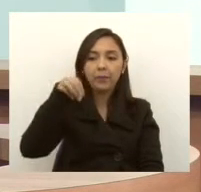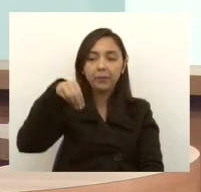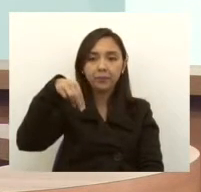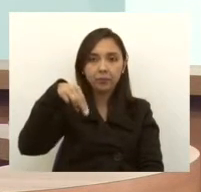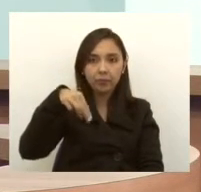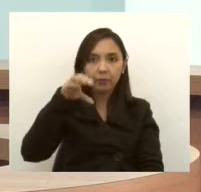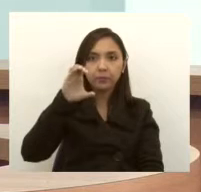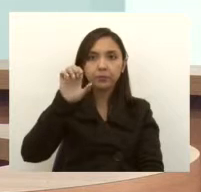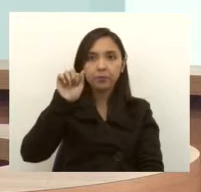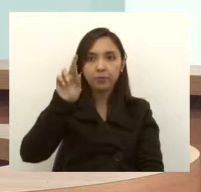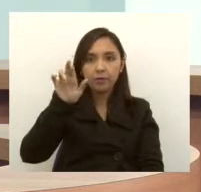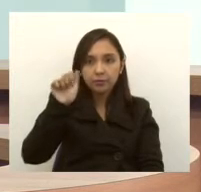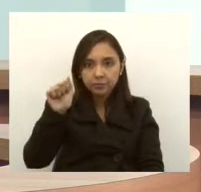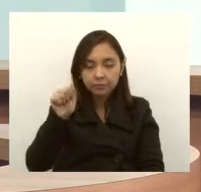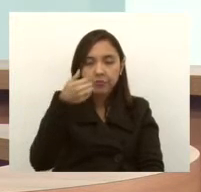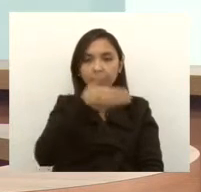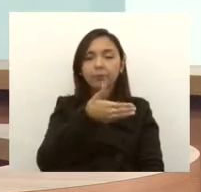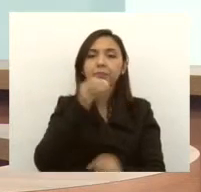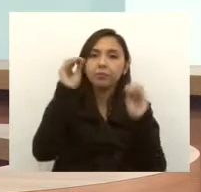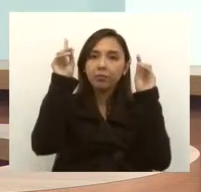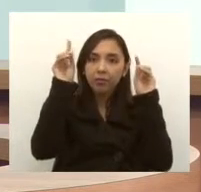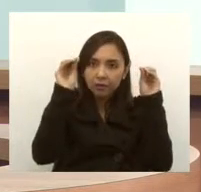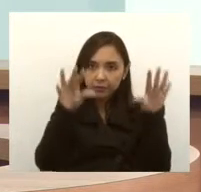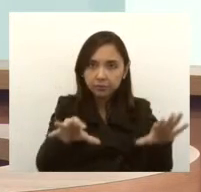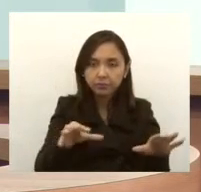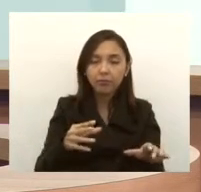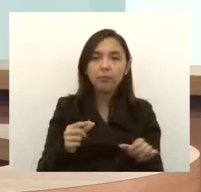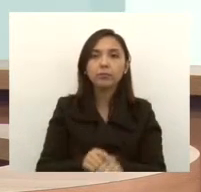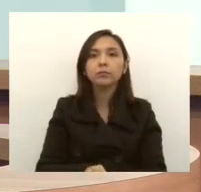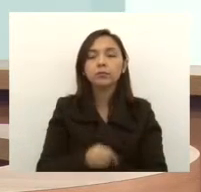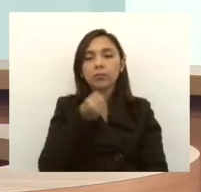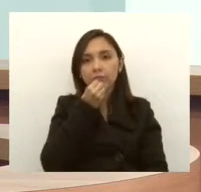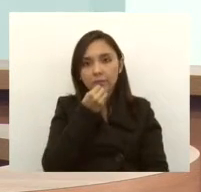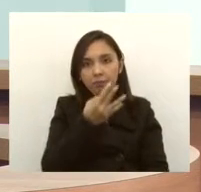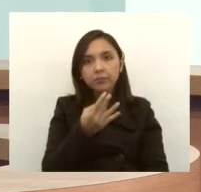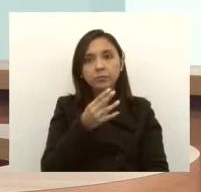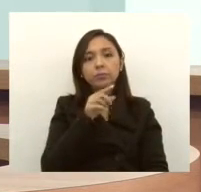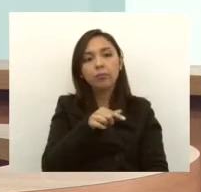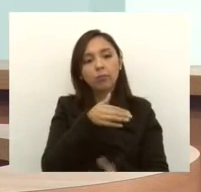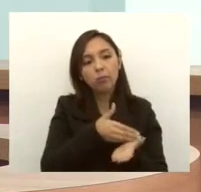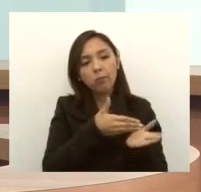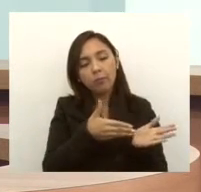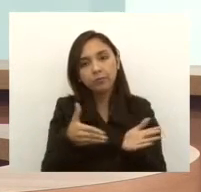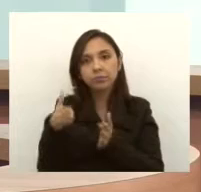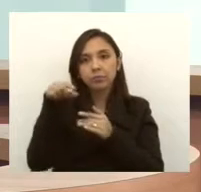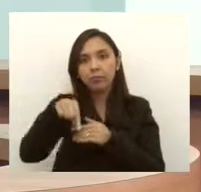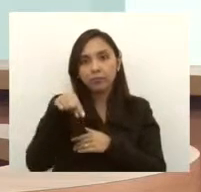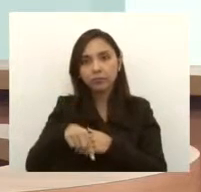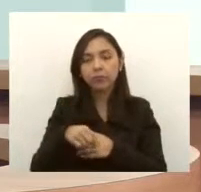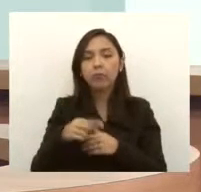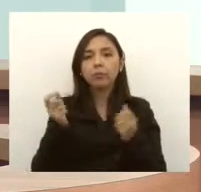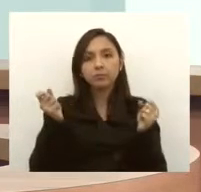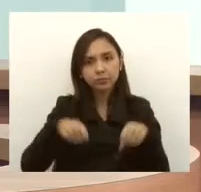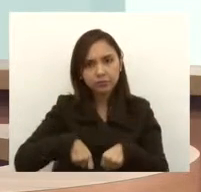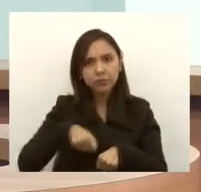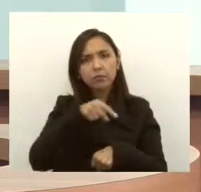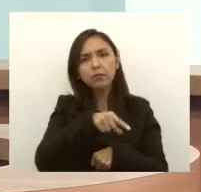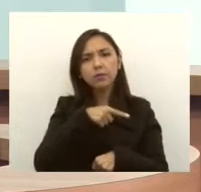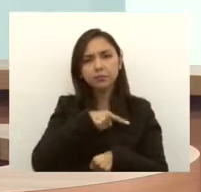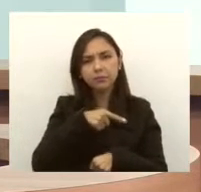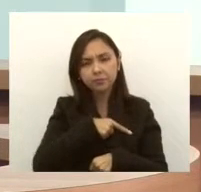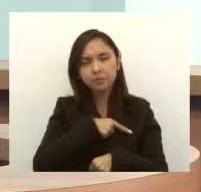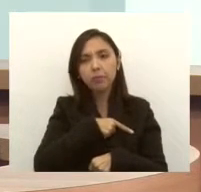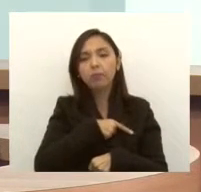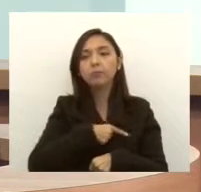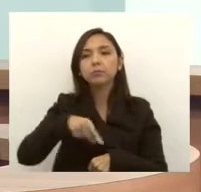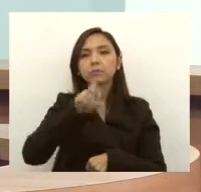Deus abençoe sua vida, vereador. Sucesso nessa casa durante a sua passagem por aqui. Competência sei que o senhor tem.